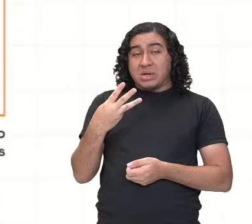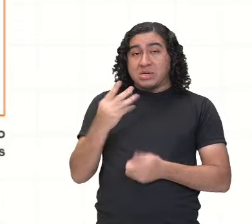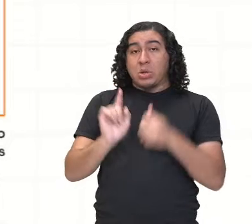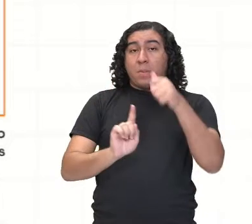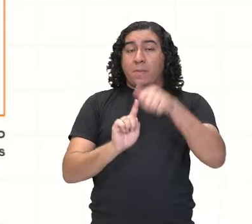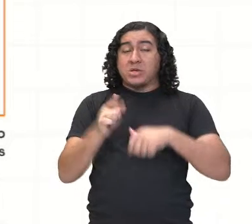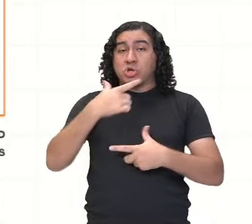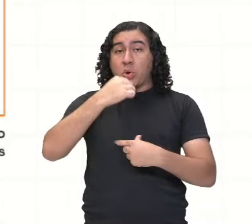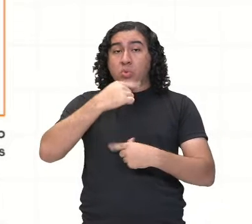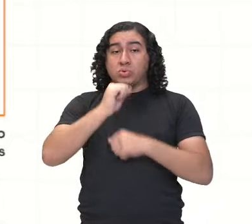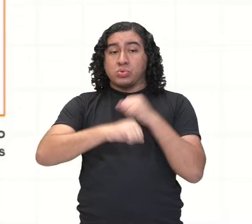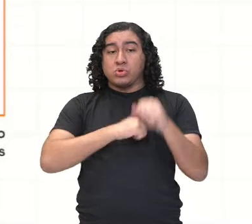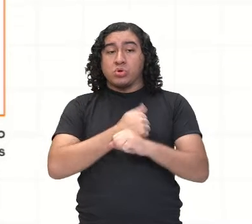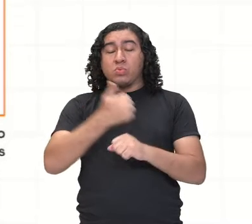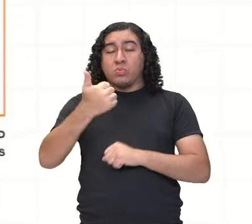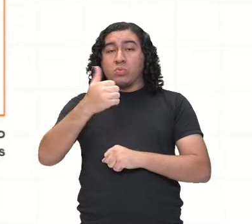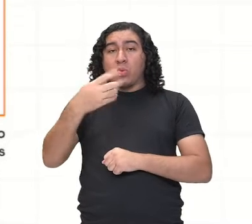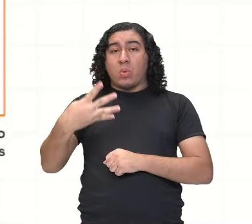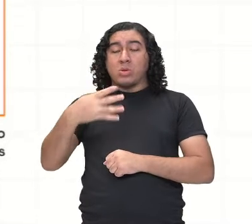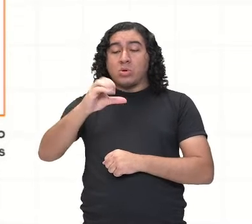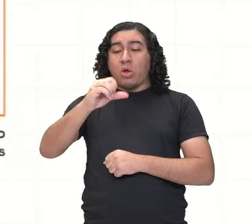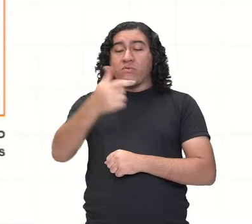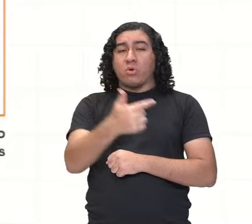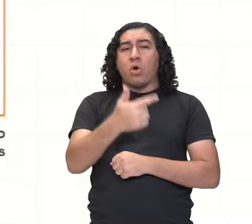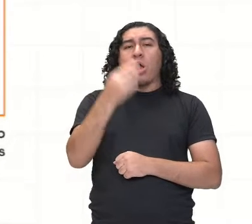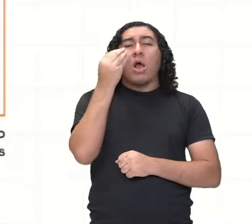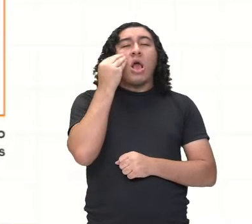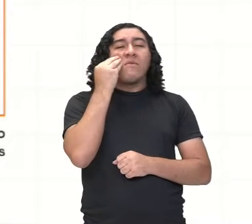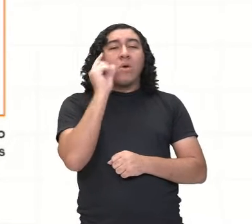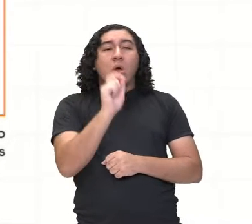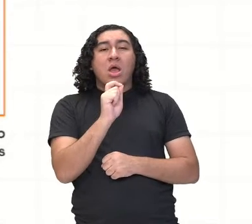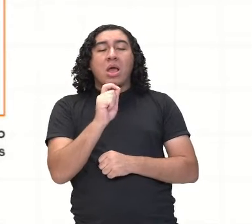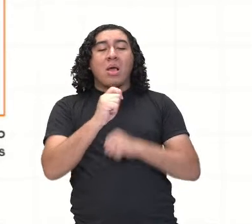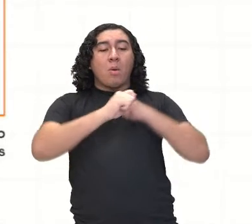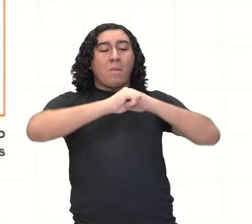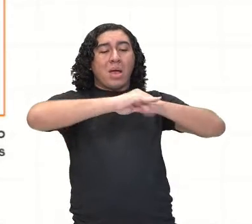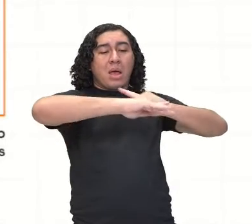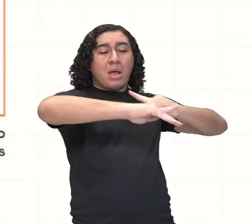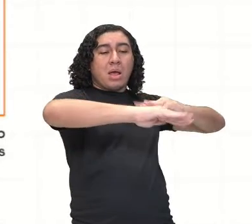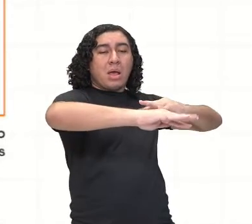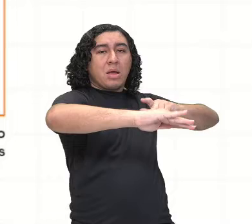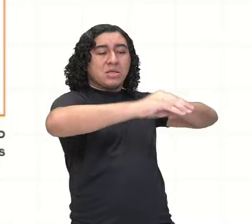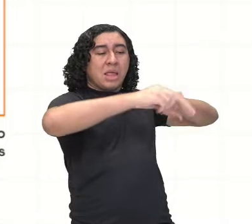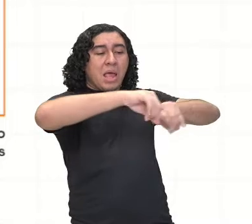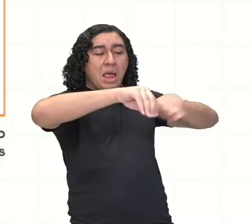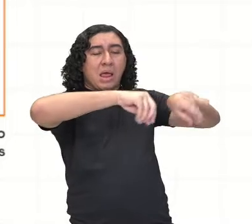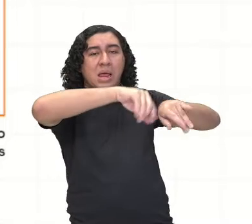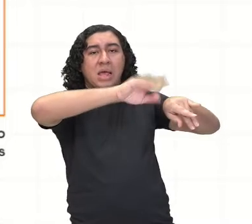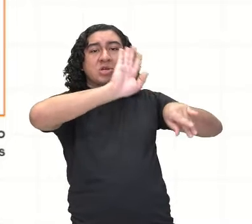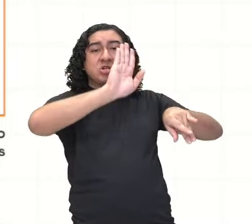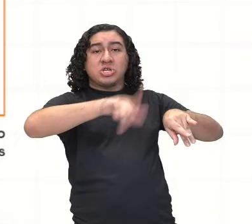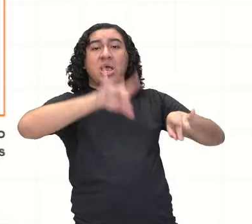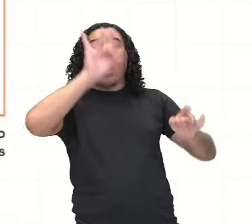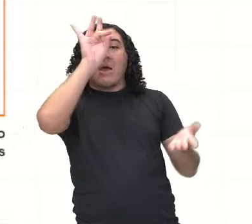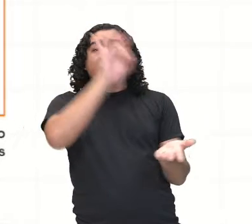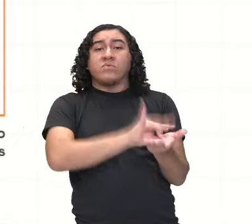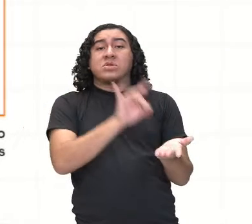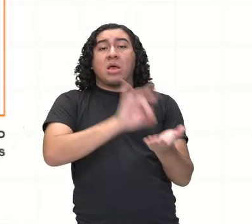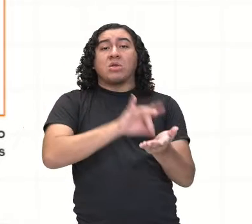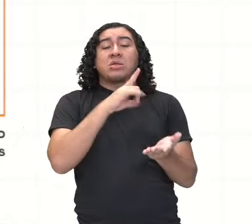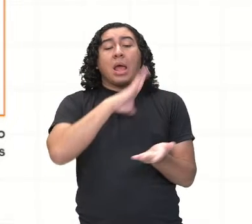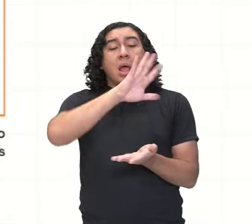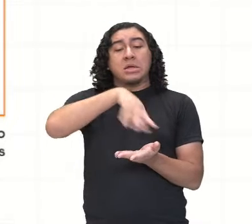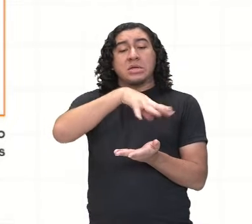e avista a terra no dia 12 de outubro do mesmo ano, marcando a chegada à ilha que